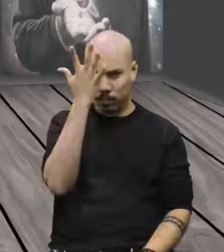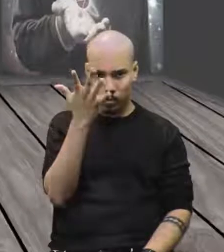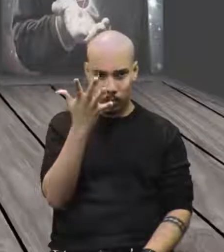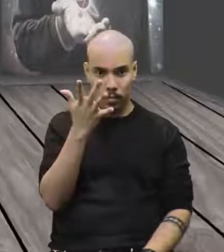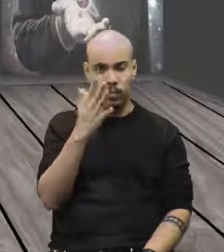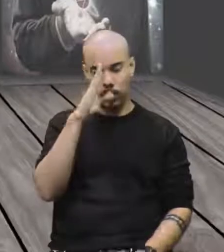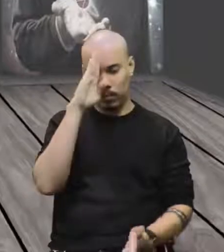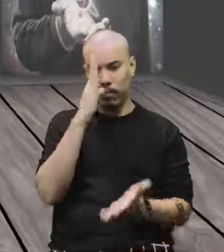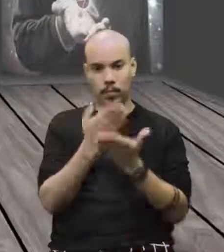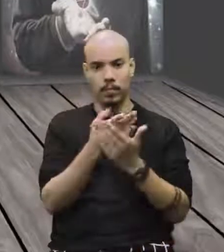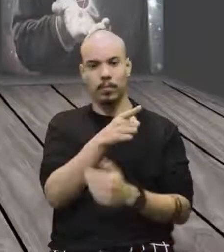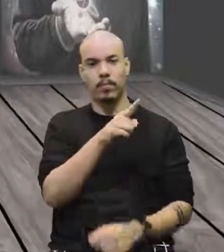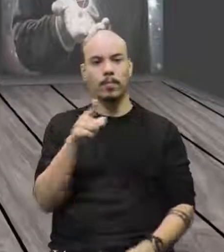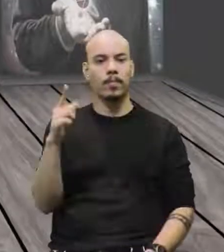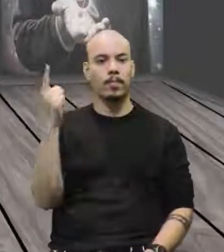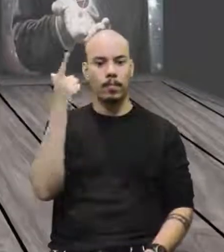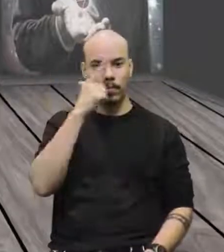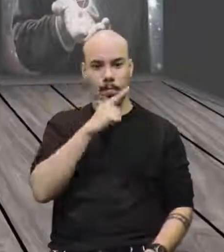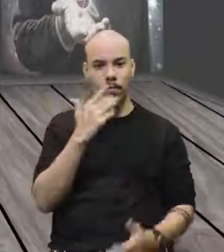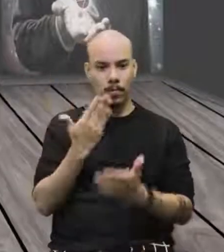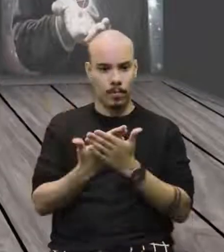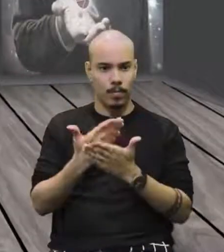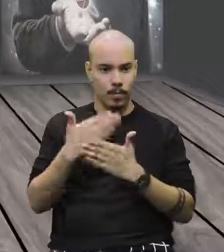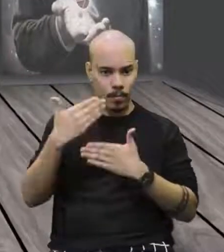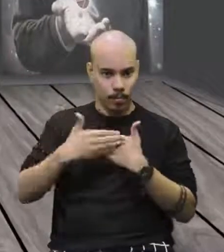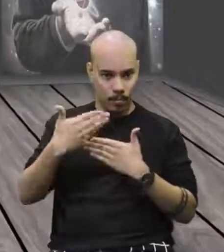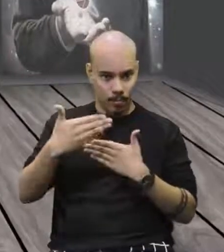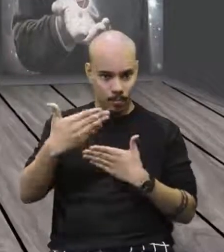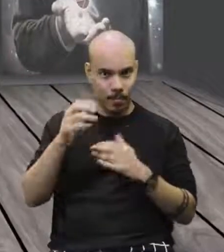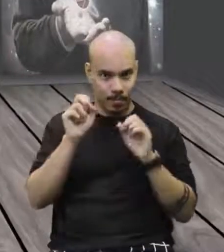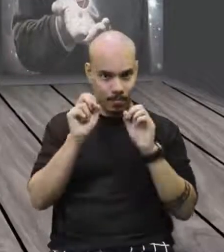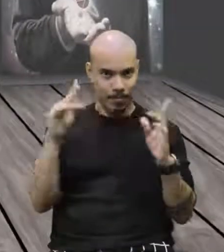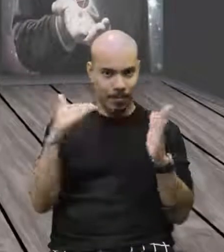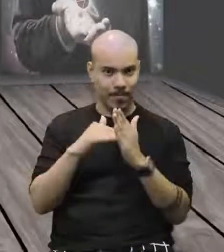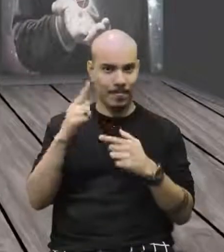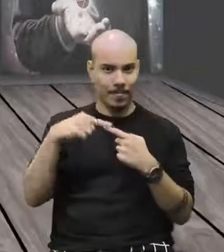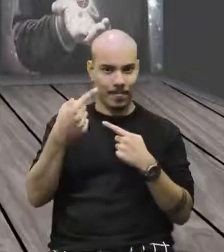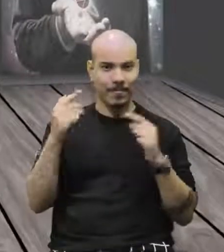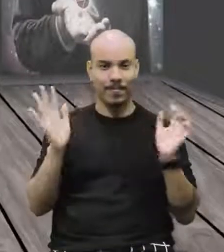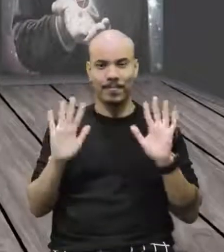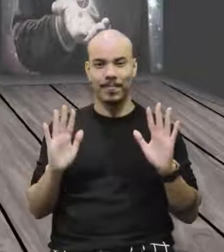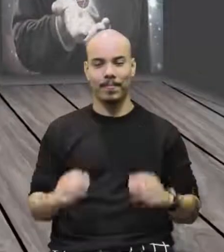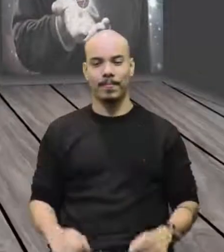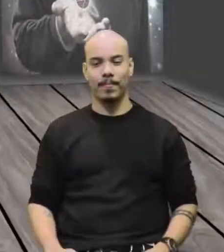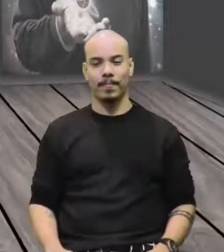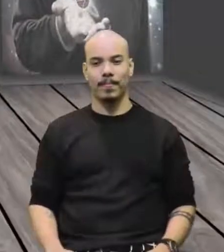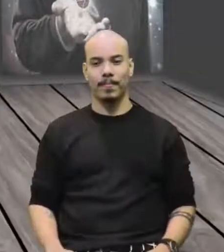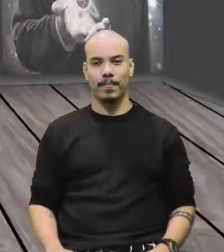acredito que até uma próxima aula. Exatamente. Então, até mais, gente. Até a próxima.